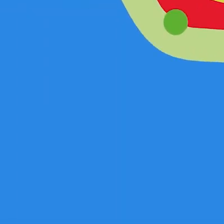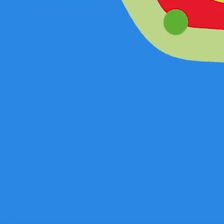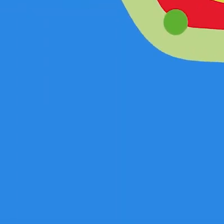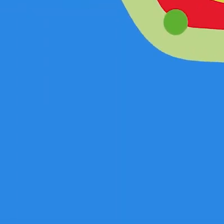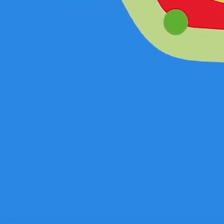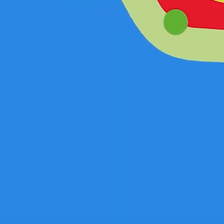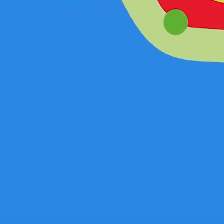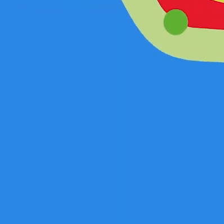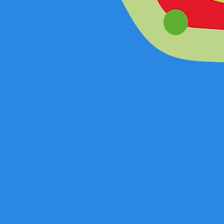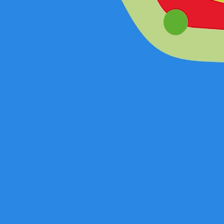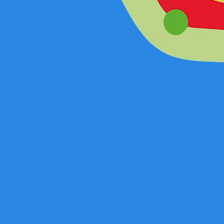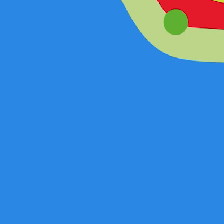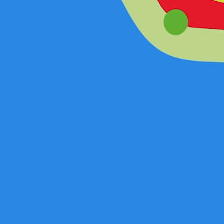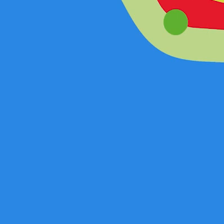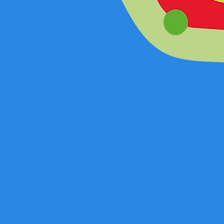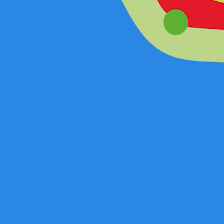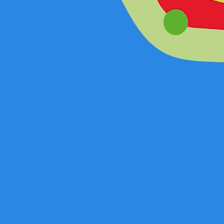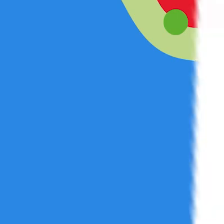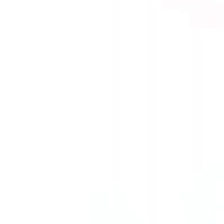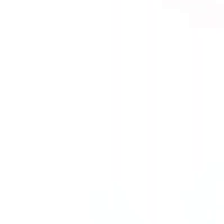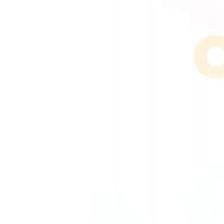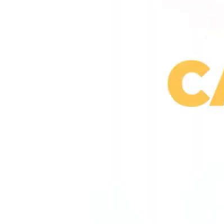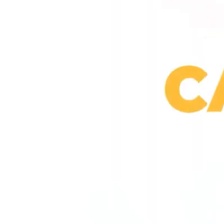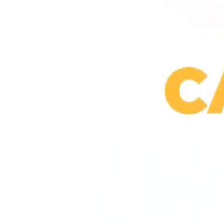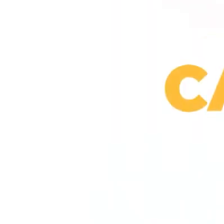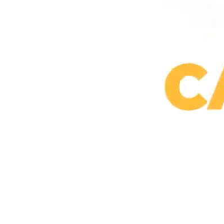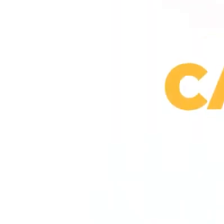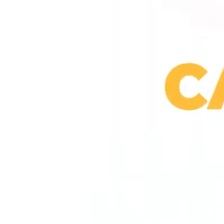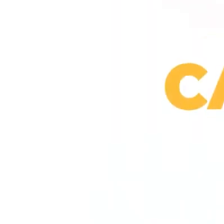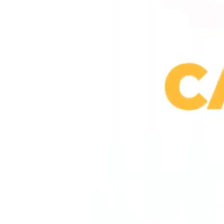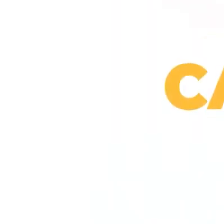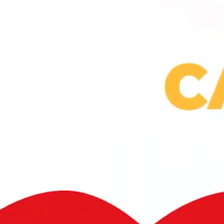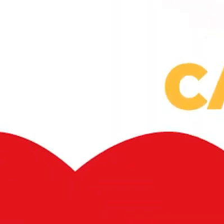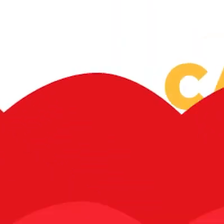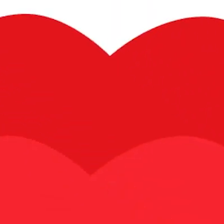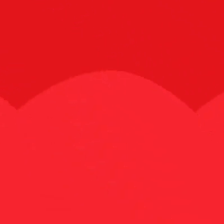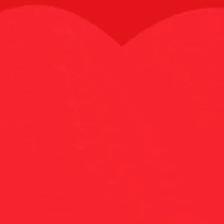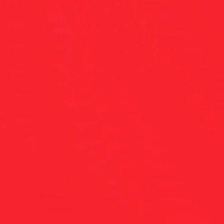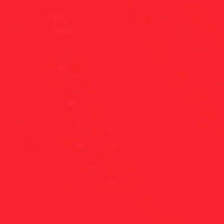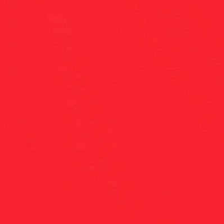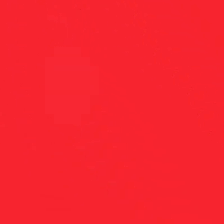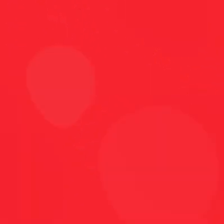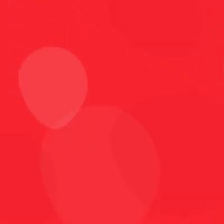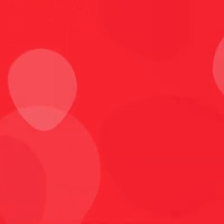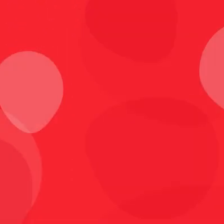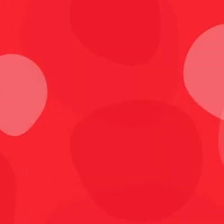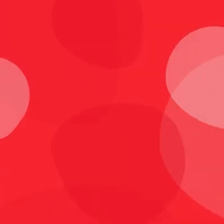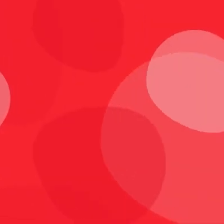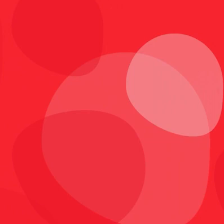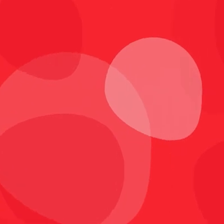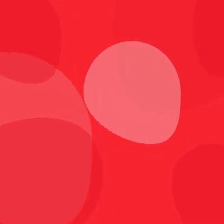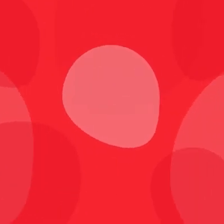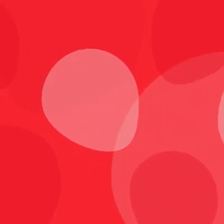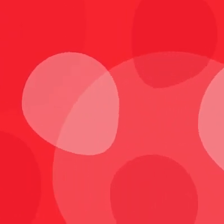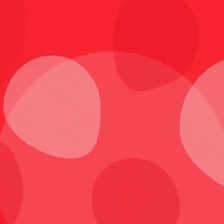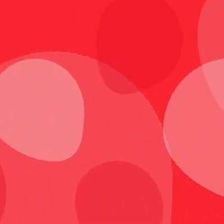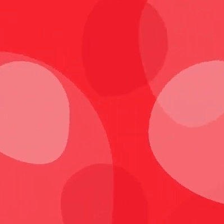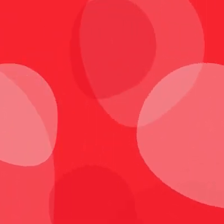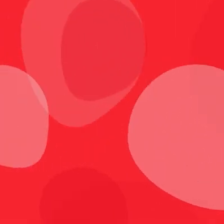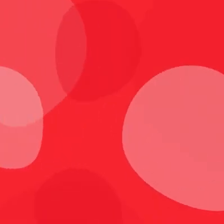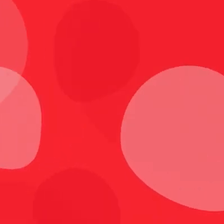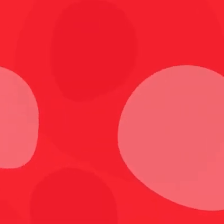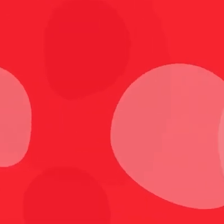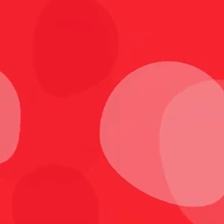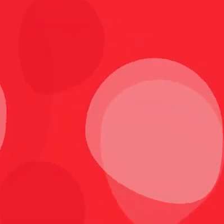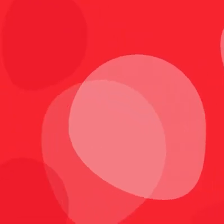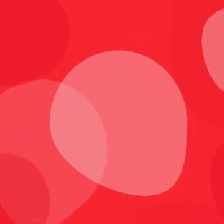câncer do adulto, o câncer infanto-juvenil possui causas específicas e geralmente afeta as células do sistema sanguíneo